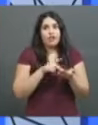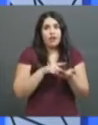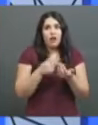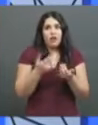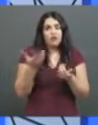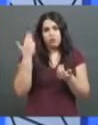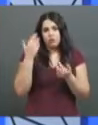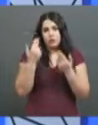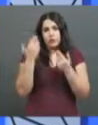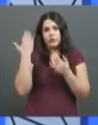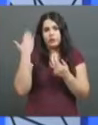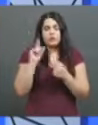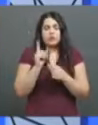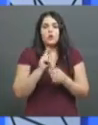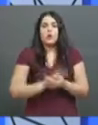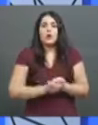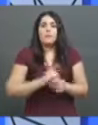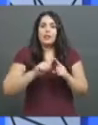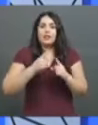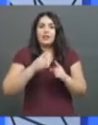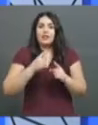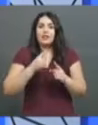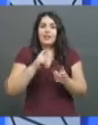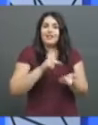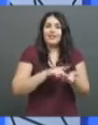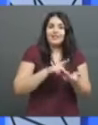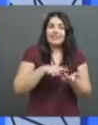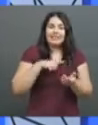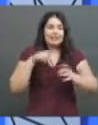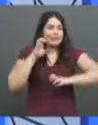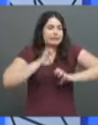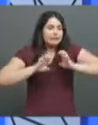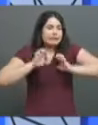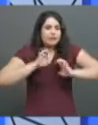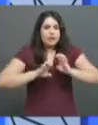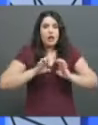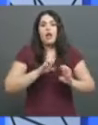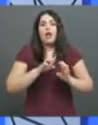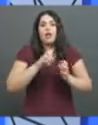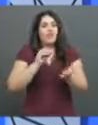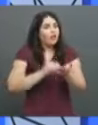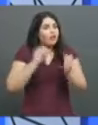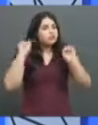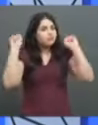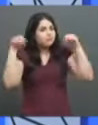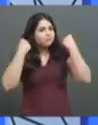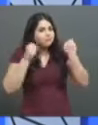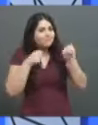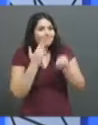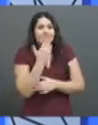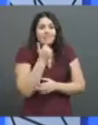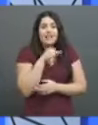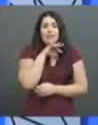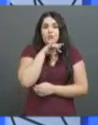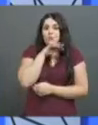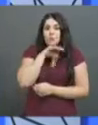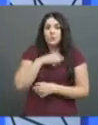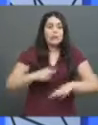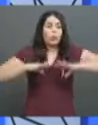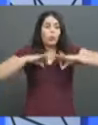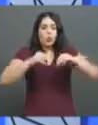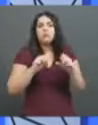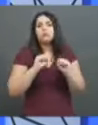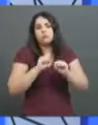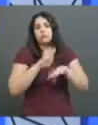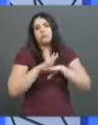algum tempo, é um estilo de vida mais propenso ao estresse, ao sedentarismo, à má alimentação. São todos fatores de